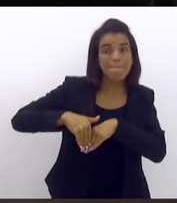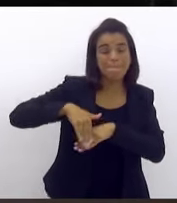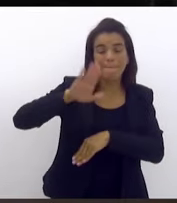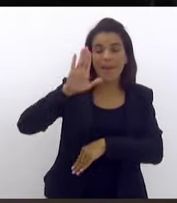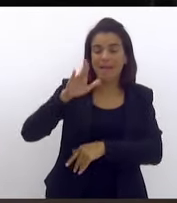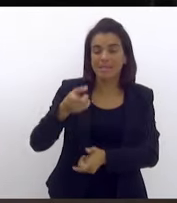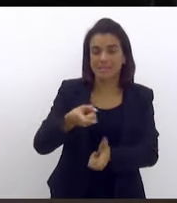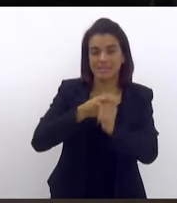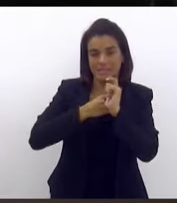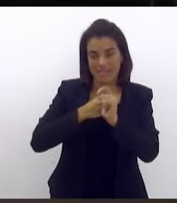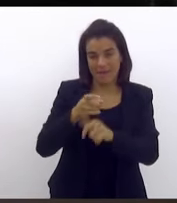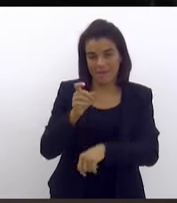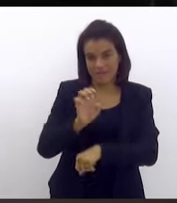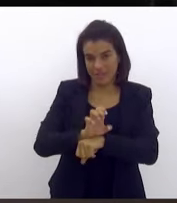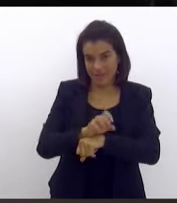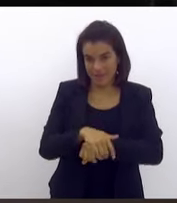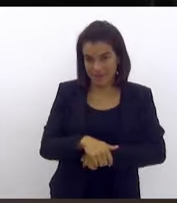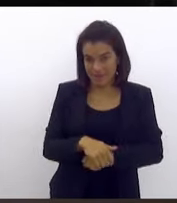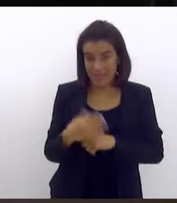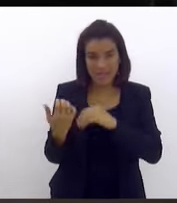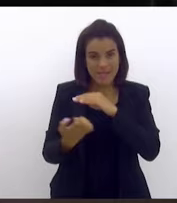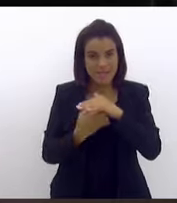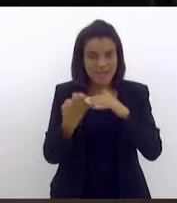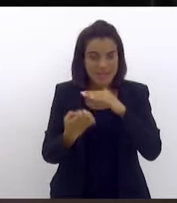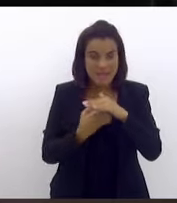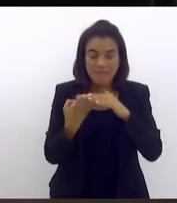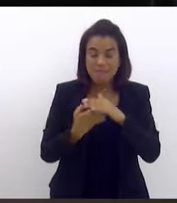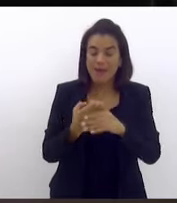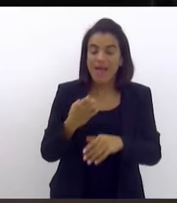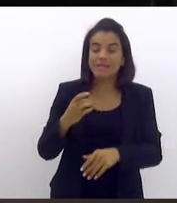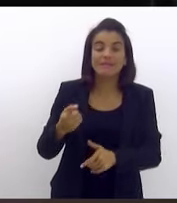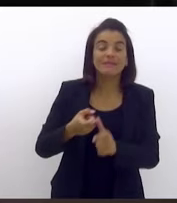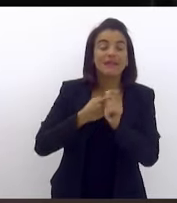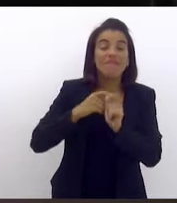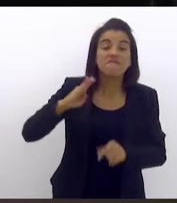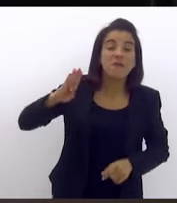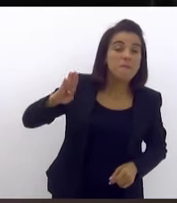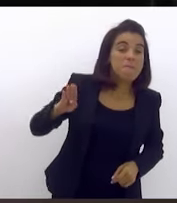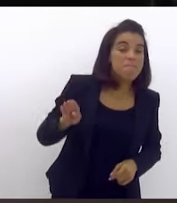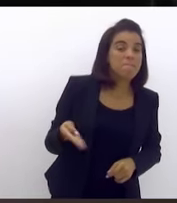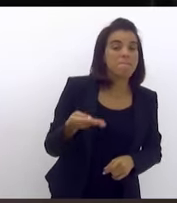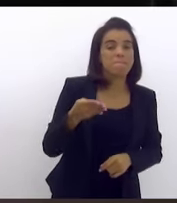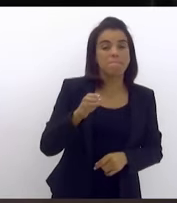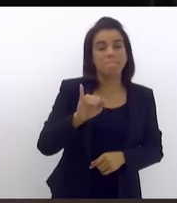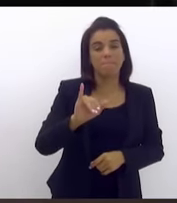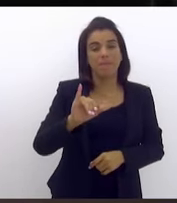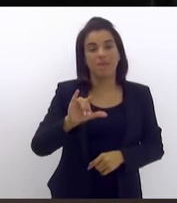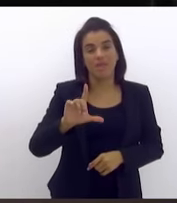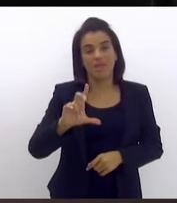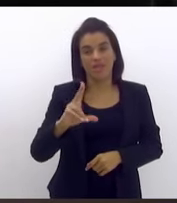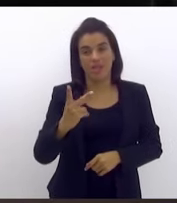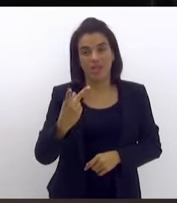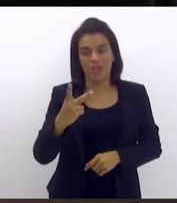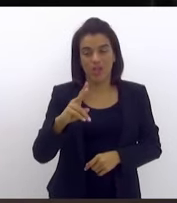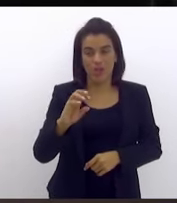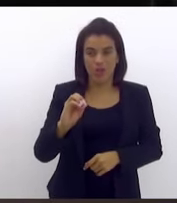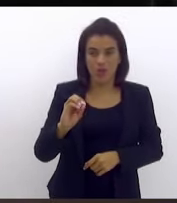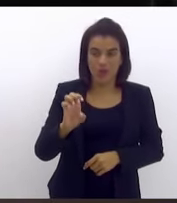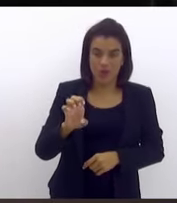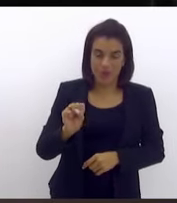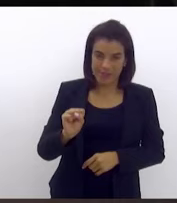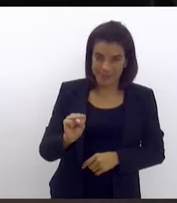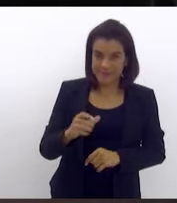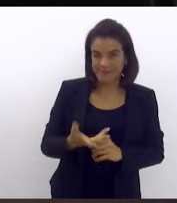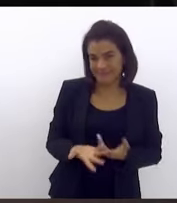do Estado. E são empresas, né, que estão devendo bilhões de reais. E aí a preocupação é acharcar em cima